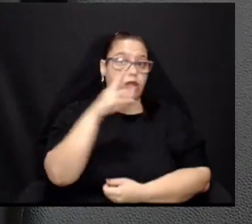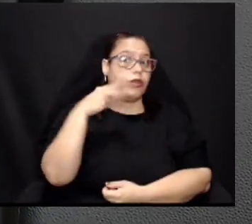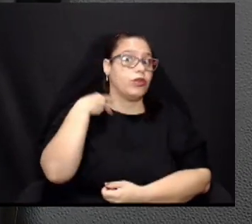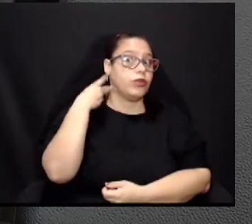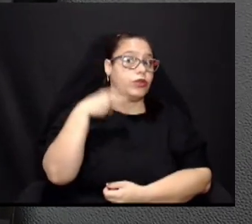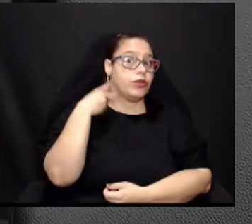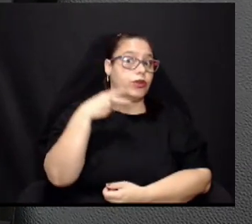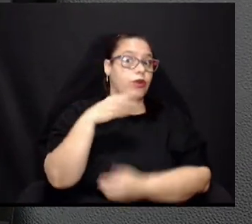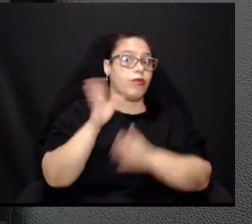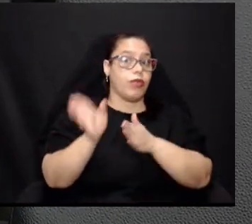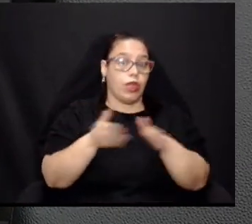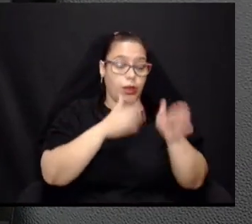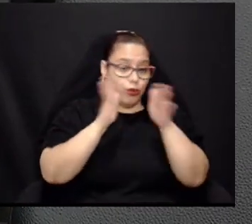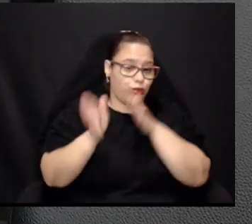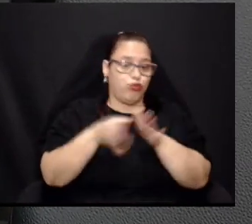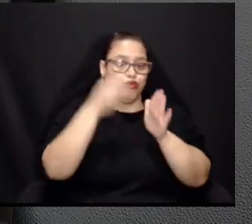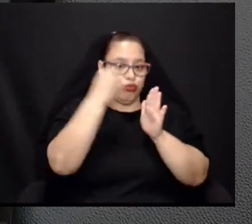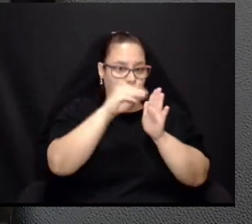produzindo conteúdo,